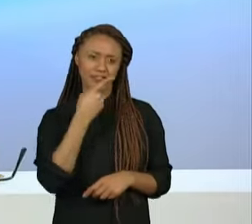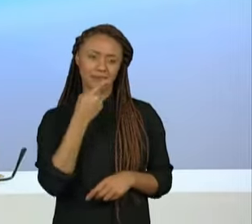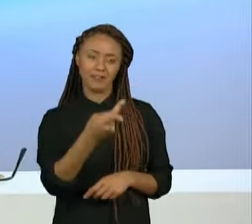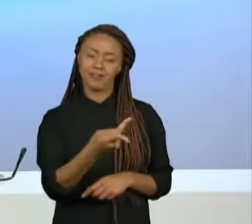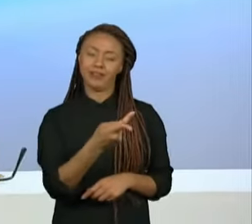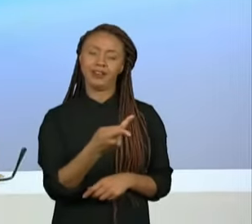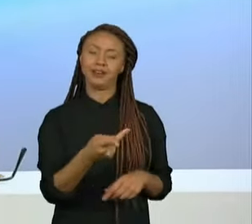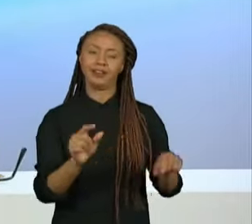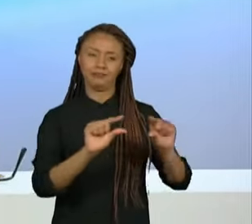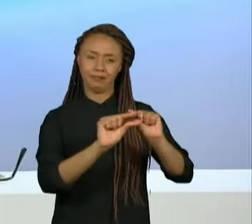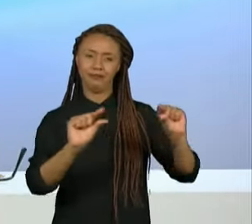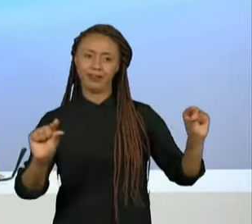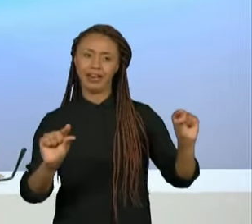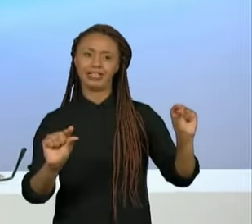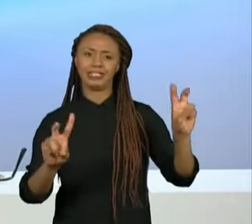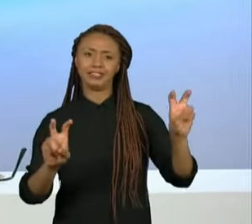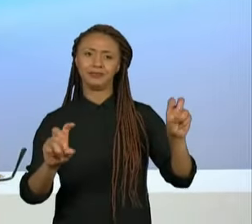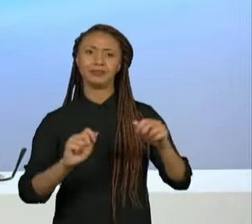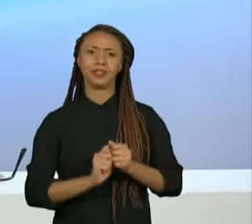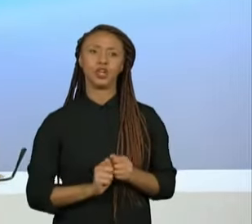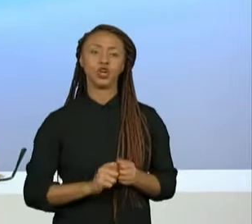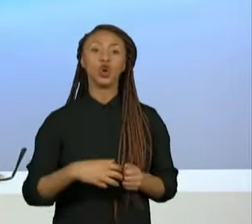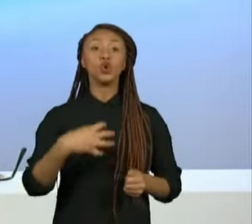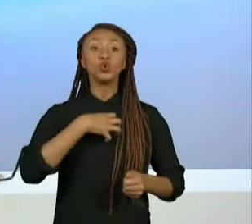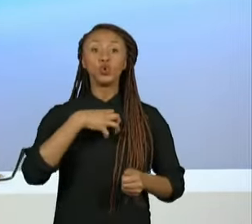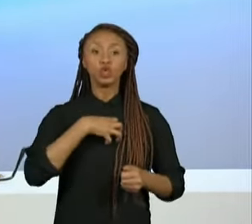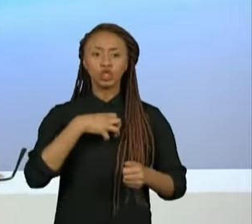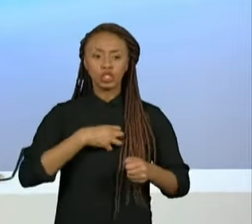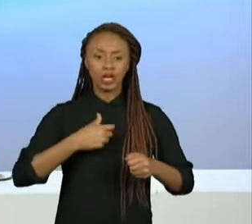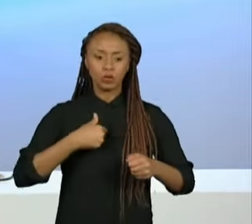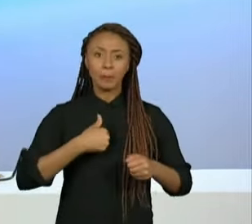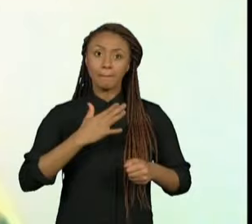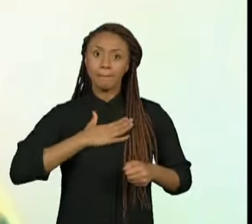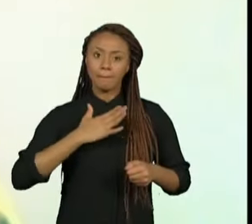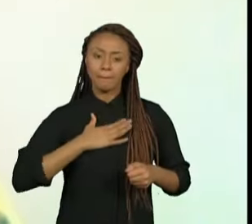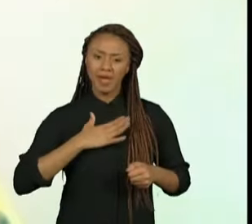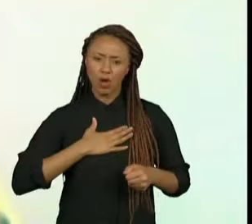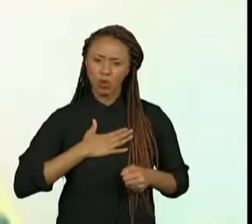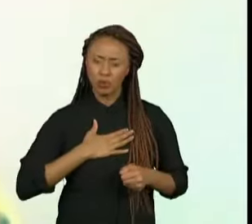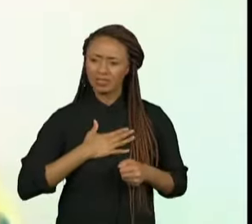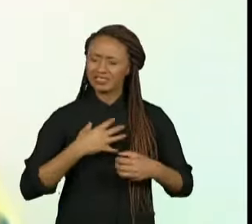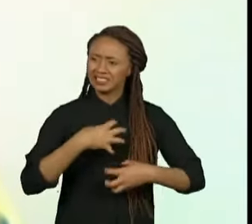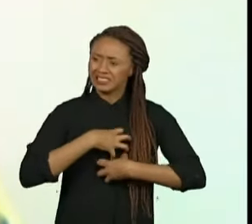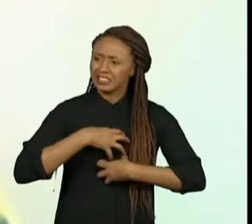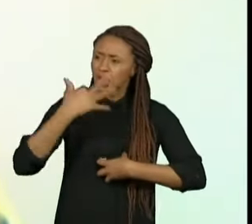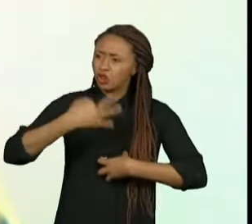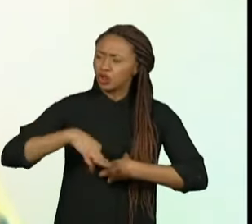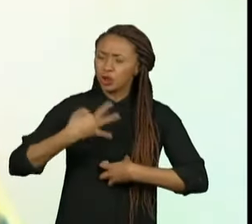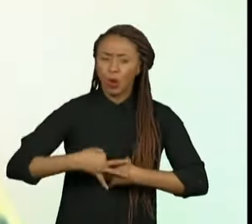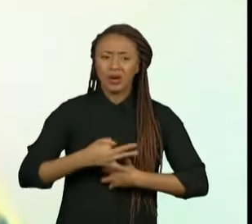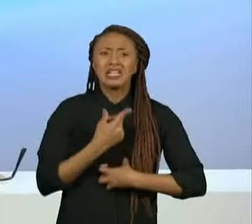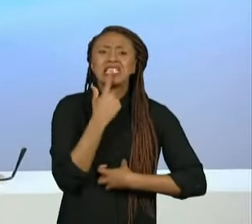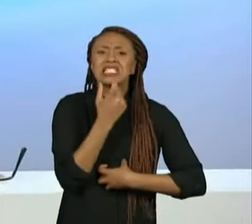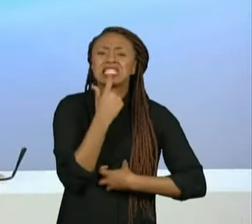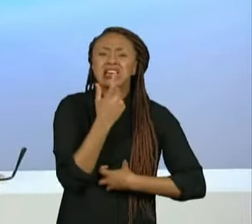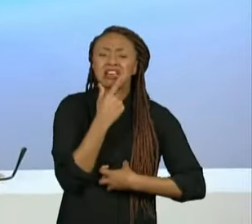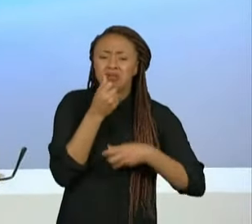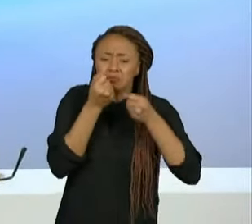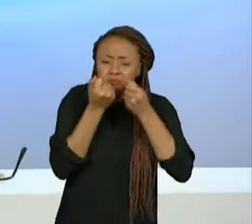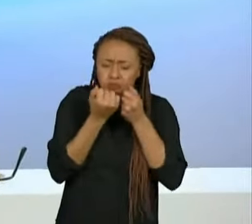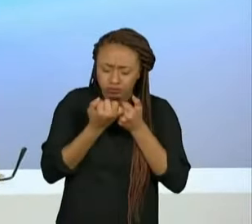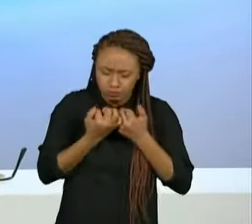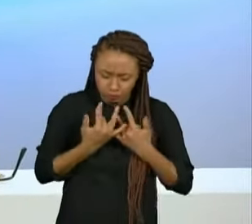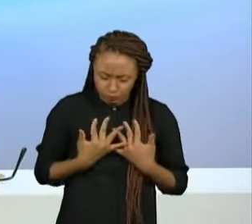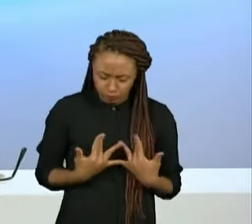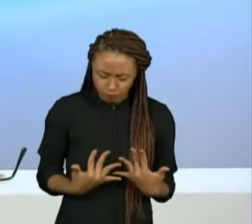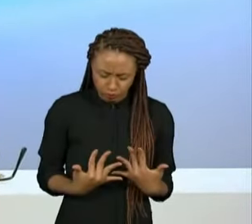trazendo uma frase que é: escrever é uma maneira de sangrar. Uhum. Então, o que eu gostaria de saber da senhora